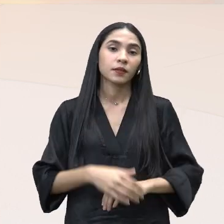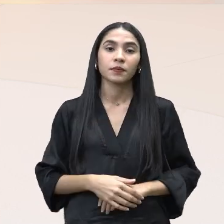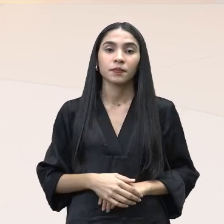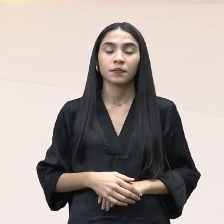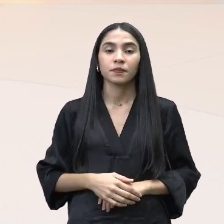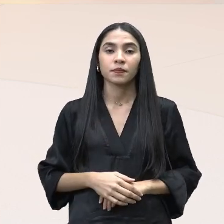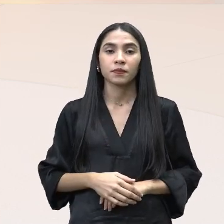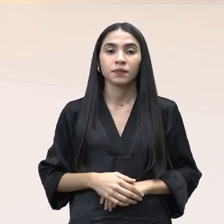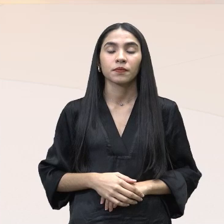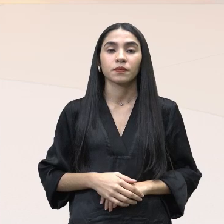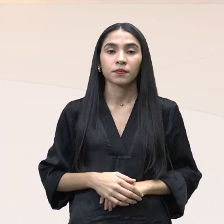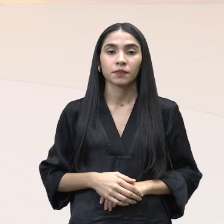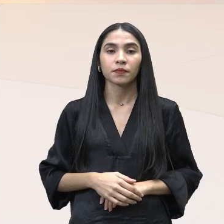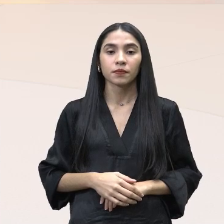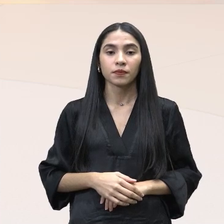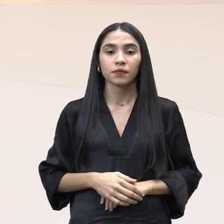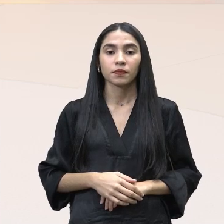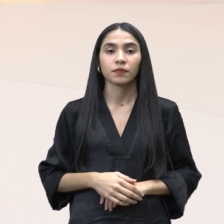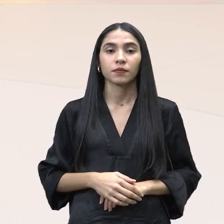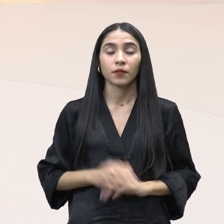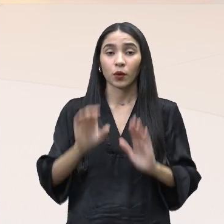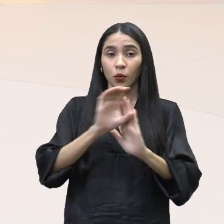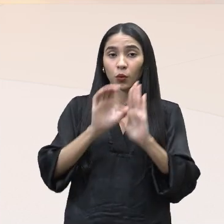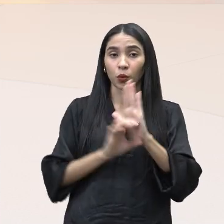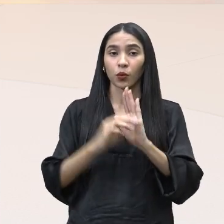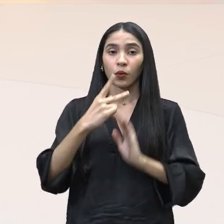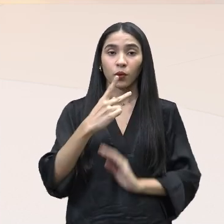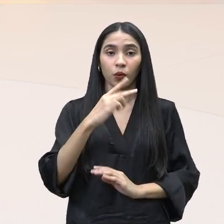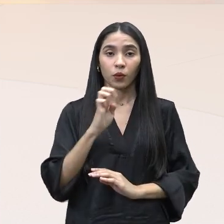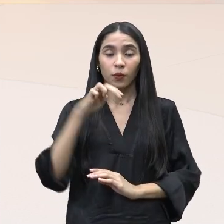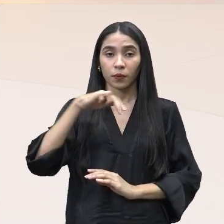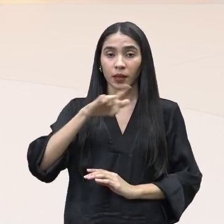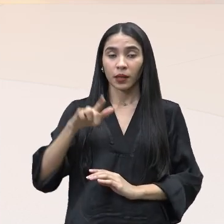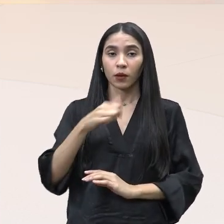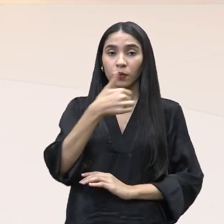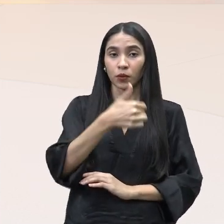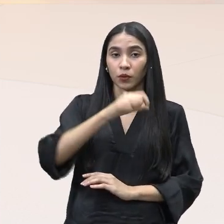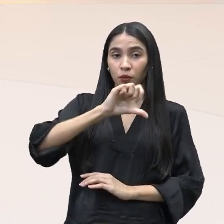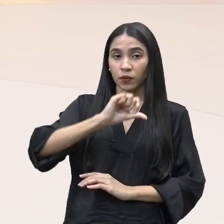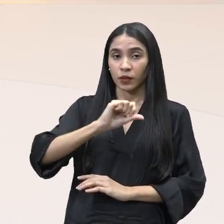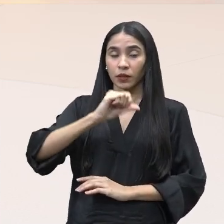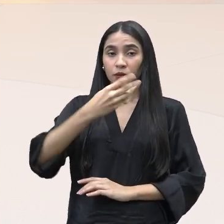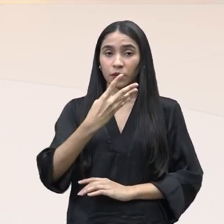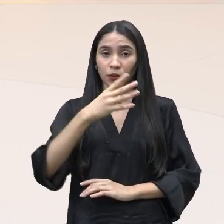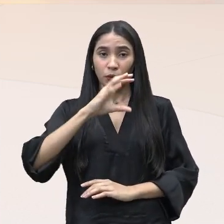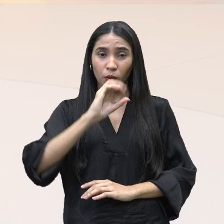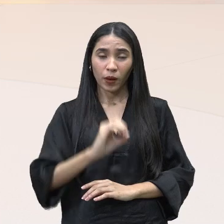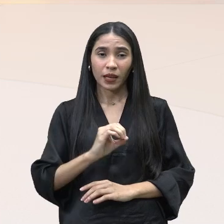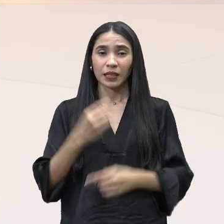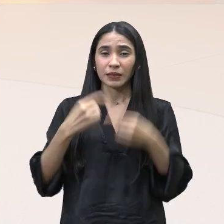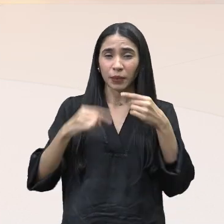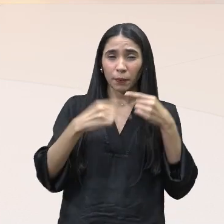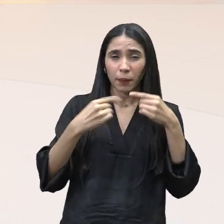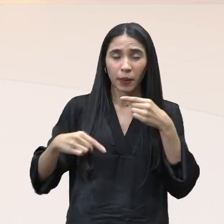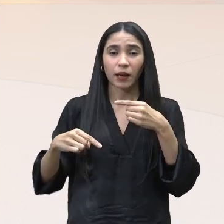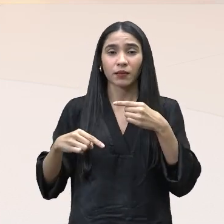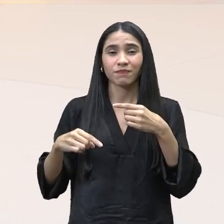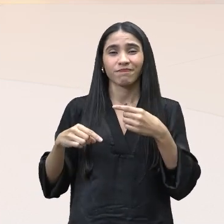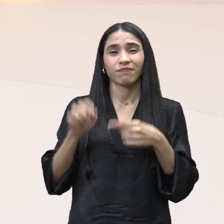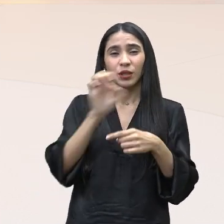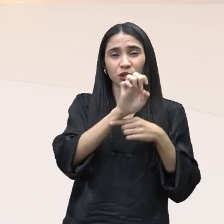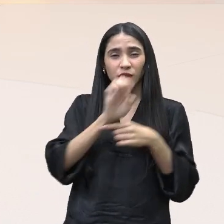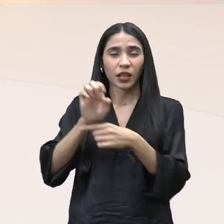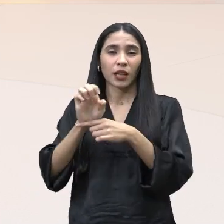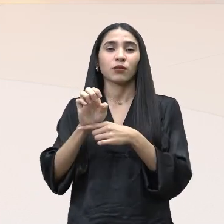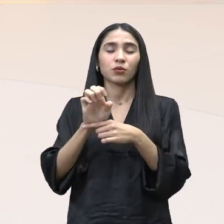lei lá de né, o Código Penal de 1940, ele está sendo descumprido por muitos estados brasileiros,